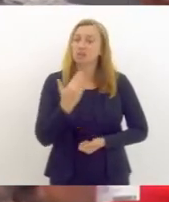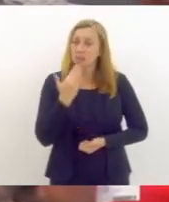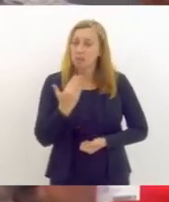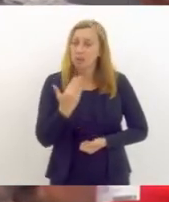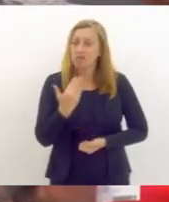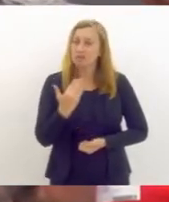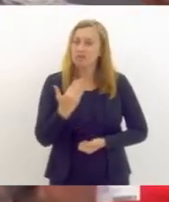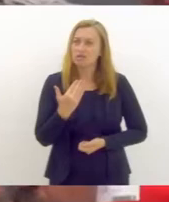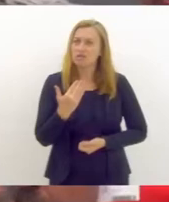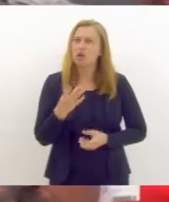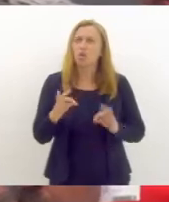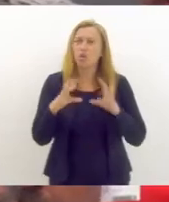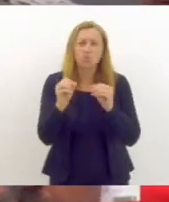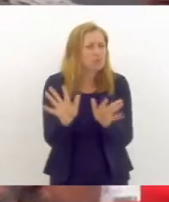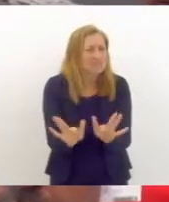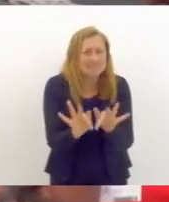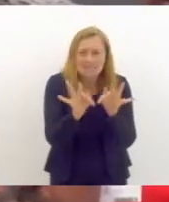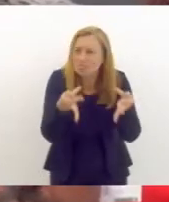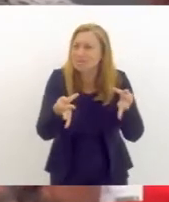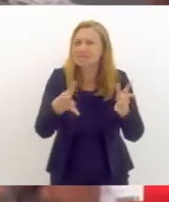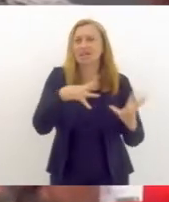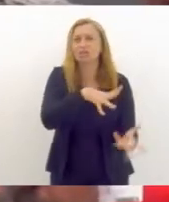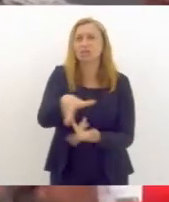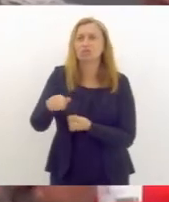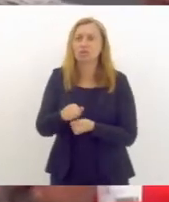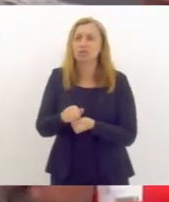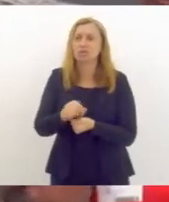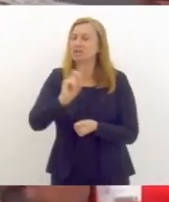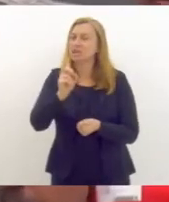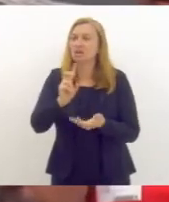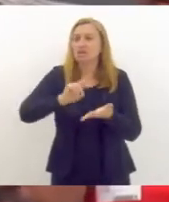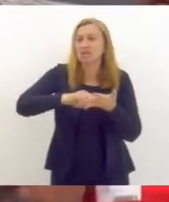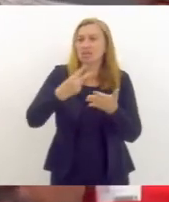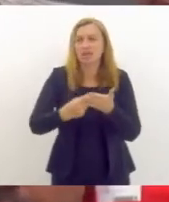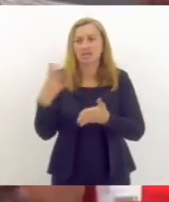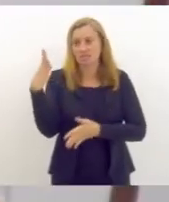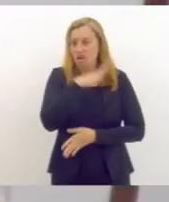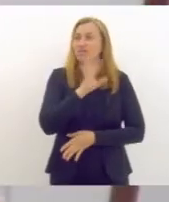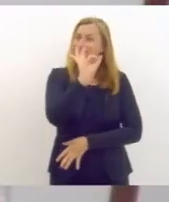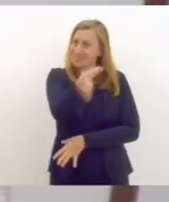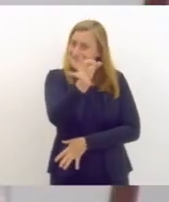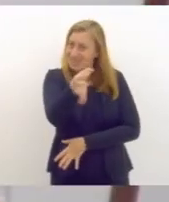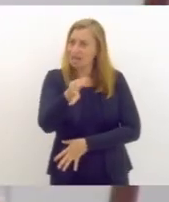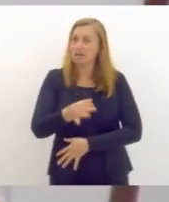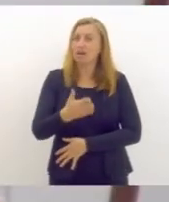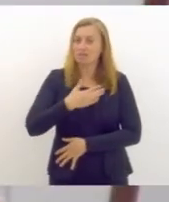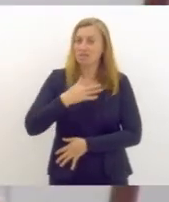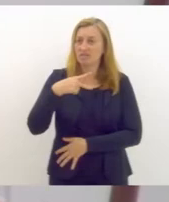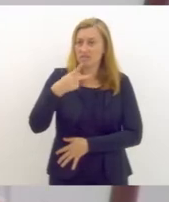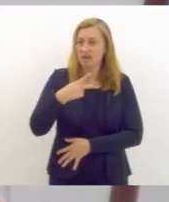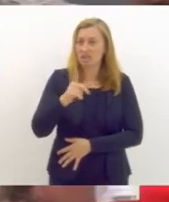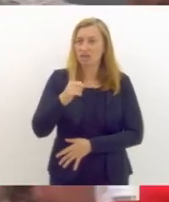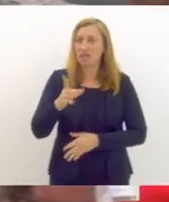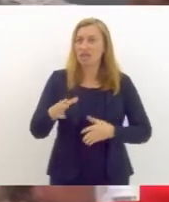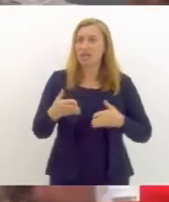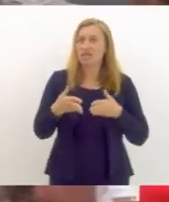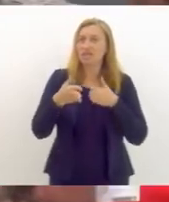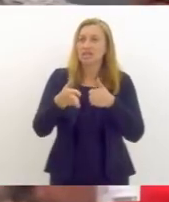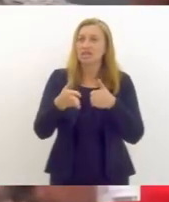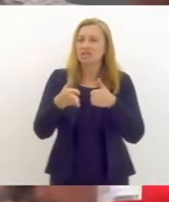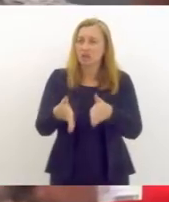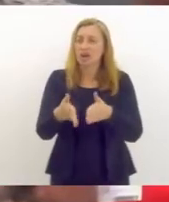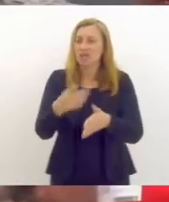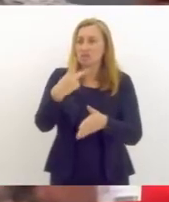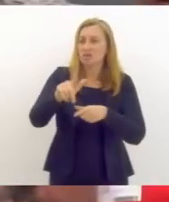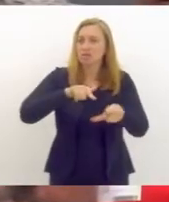e com toda a humildade do mundo não me interprete mal você está certíssimo a minha palavra não é direcionada ao teu trabalho